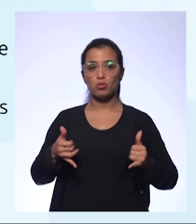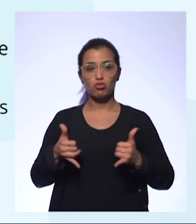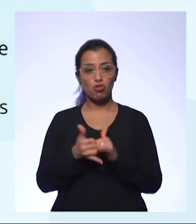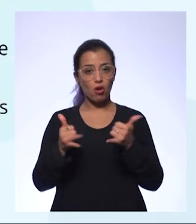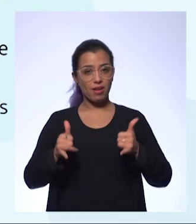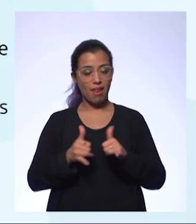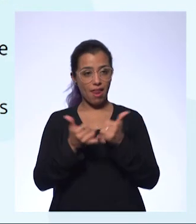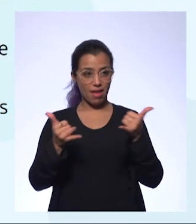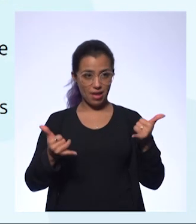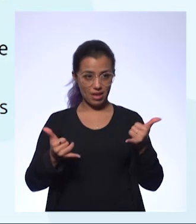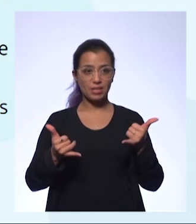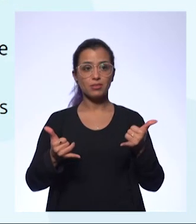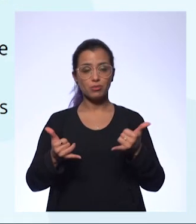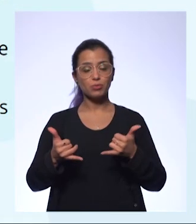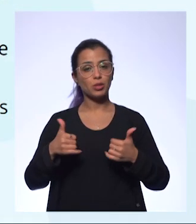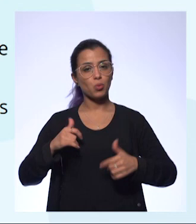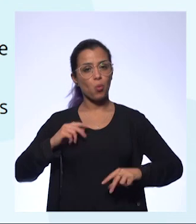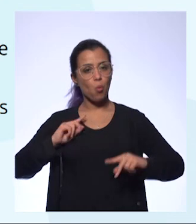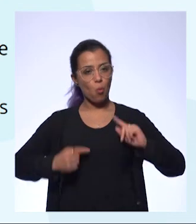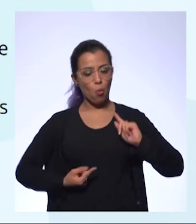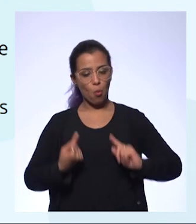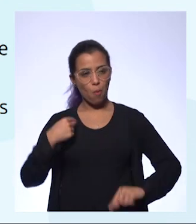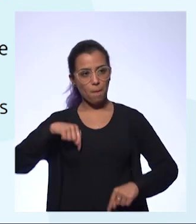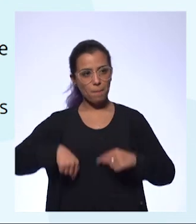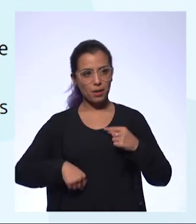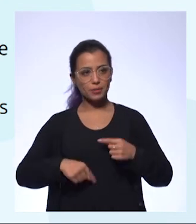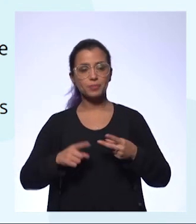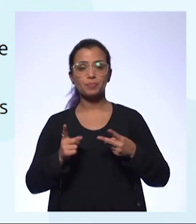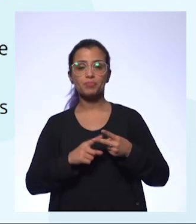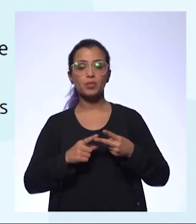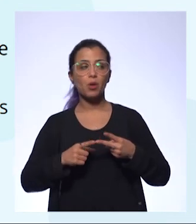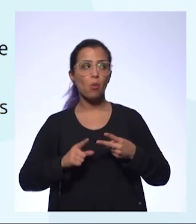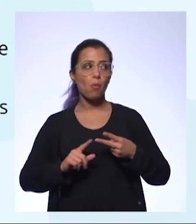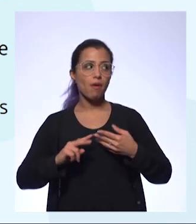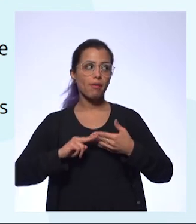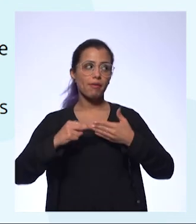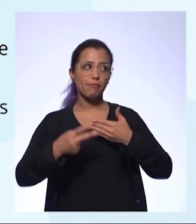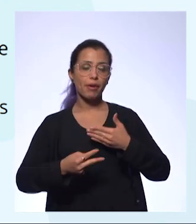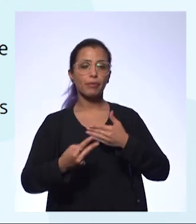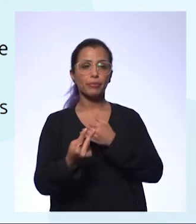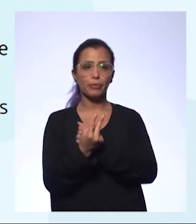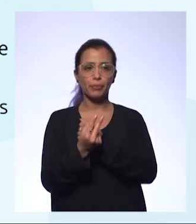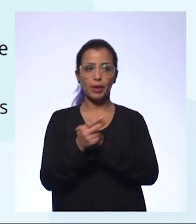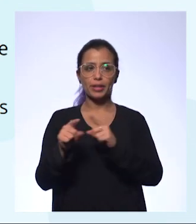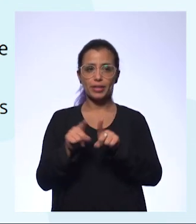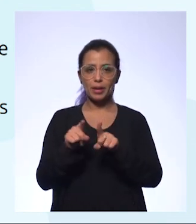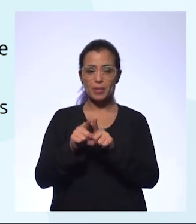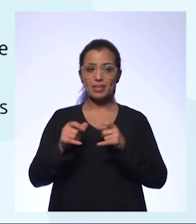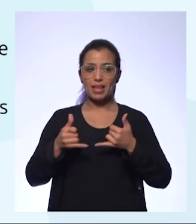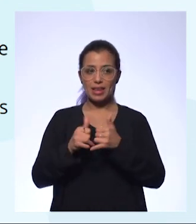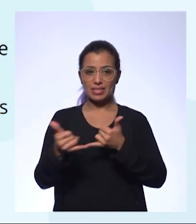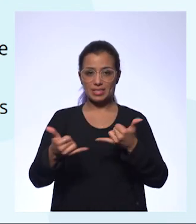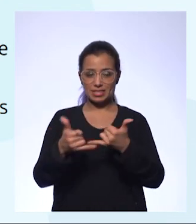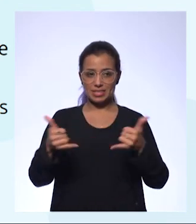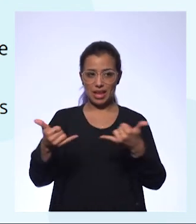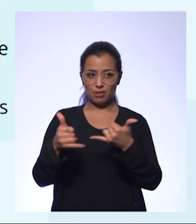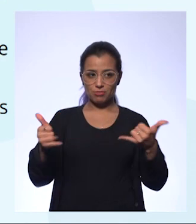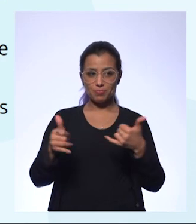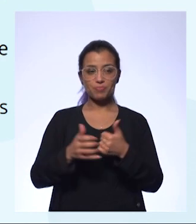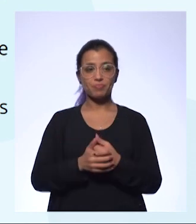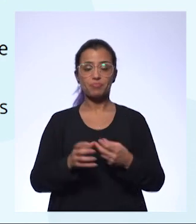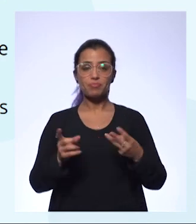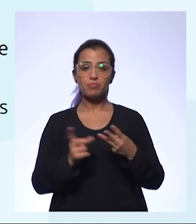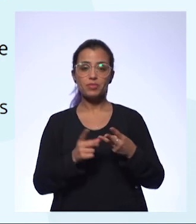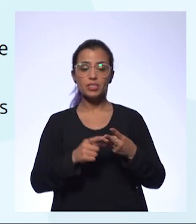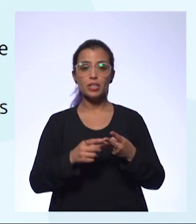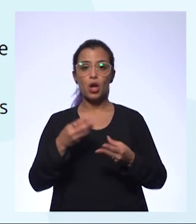elétrico, né? Resultando da passagem elétrica do corpo humano. Avaliamos os efeitos, né? Com os cuidados aí com o manuseio da eletricidade. Reconhecemos o poder